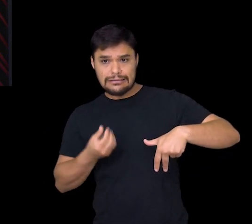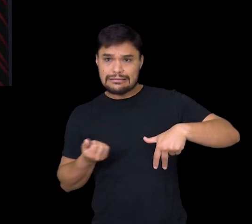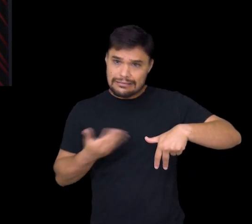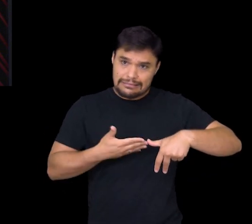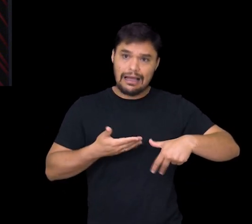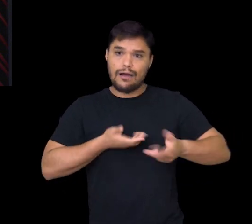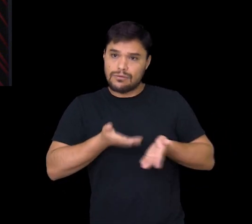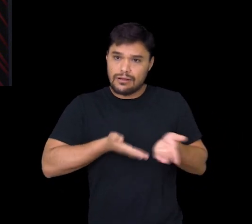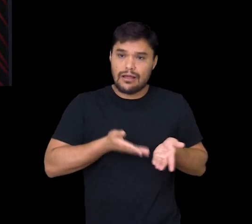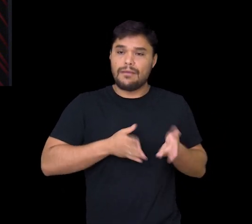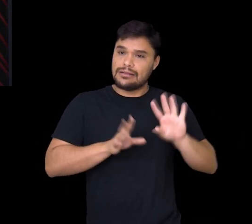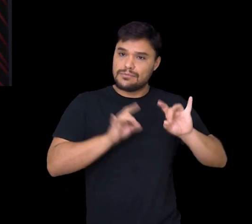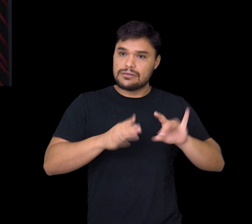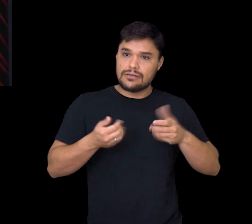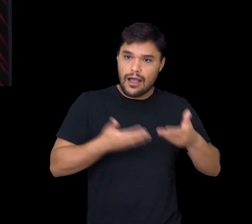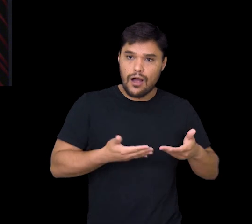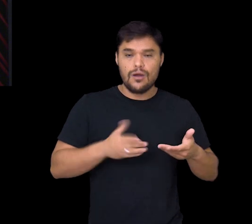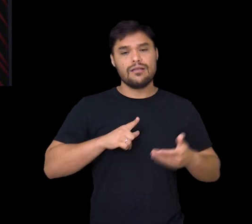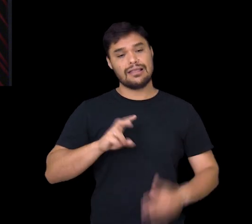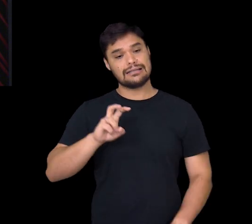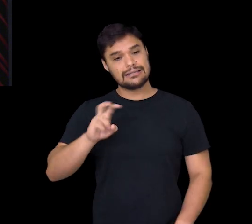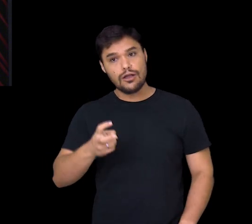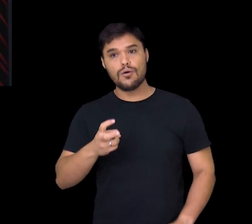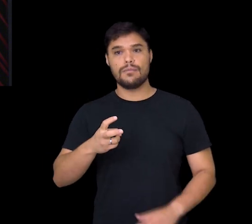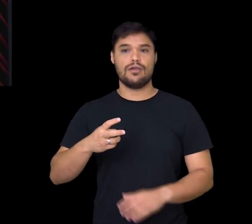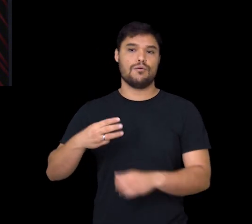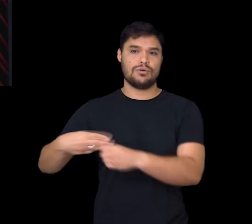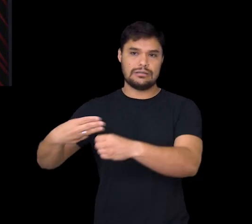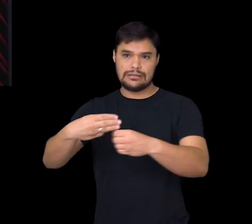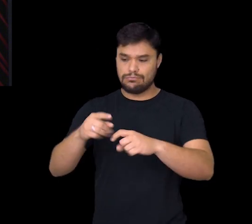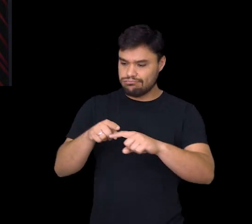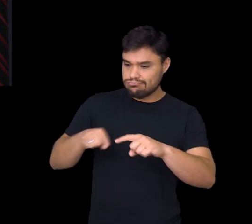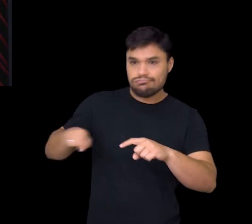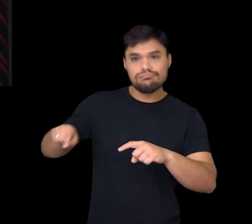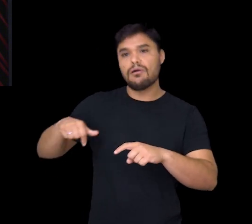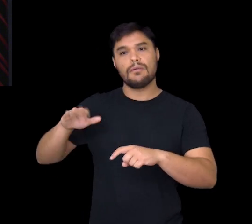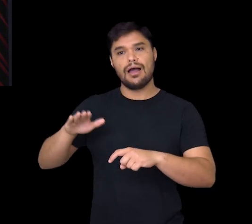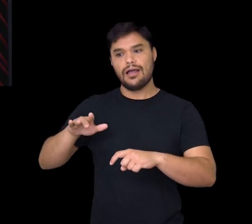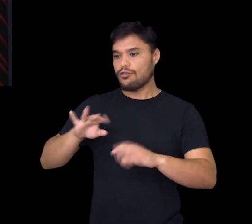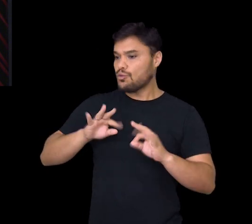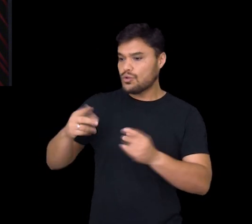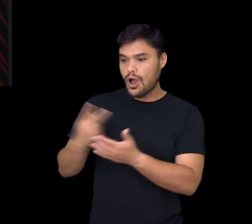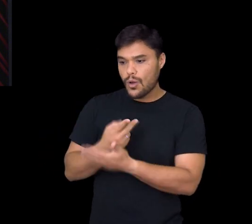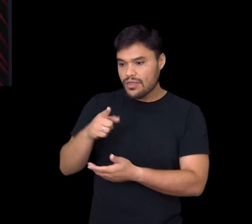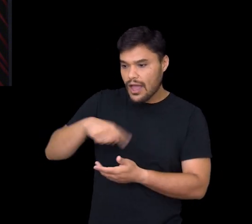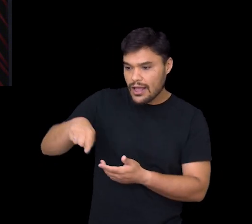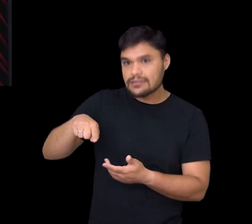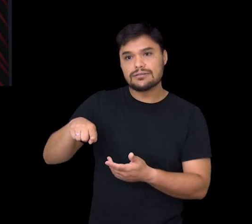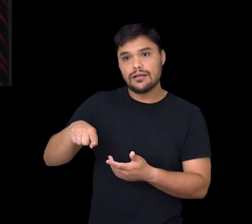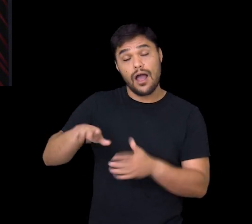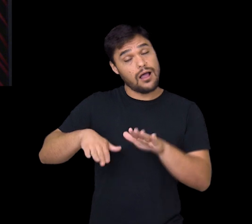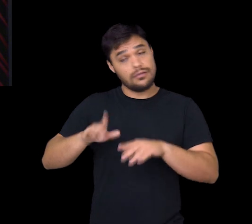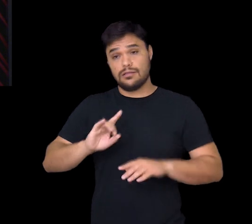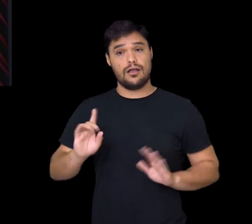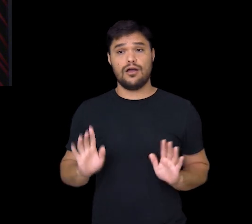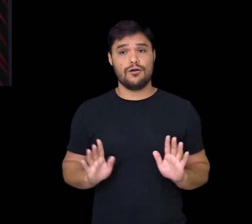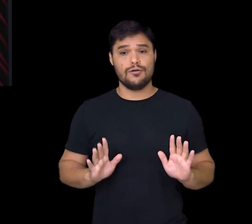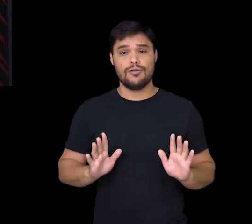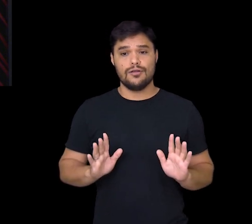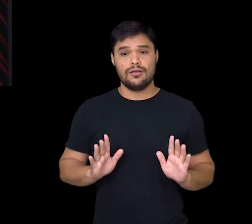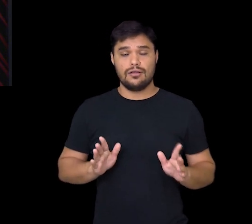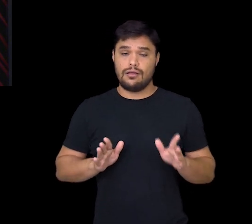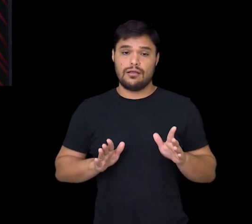seja condizente com aquela situação. É óbvio que nós temos 5.000 e tantos municípios, quer dizer que em todos esses lugares está acontecendo isso? Talvez